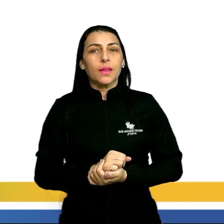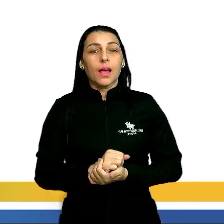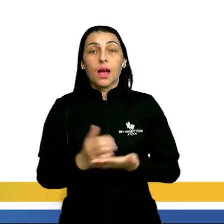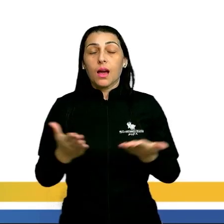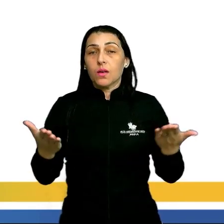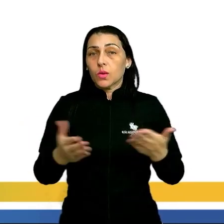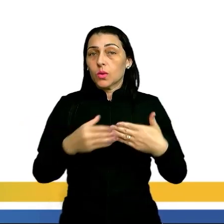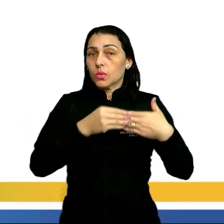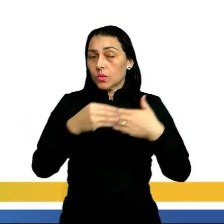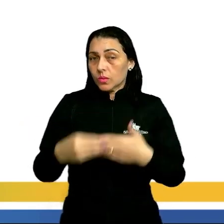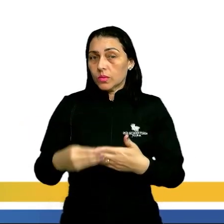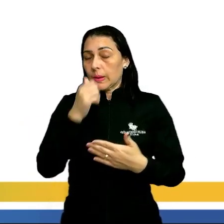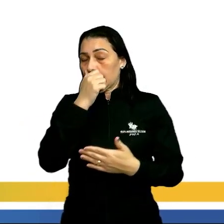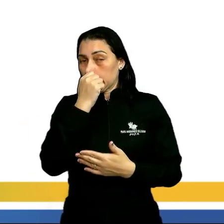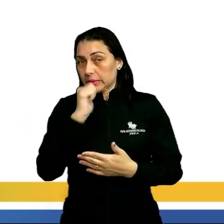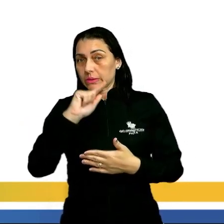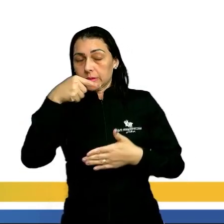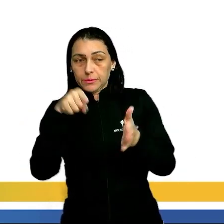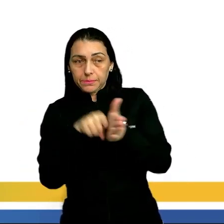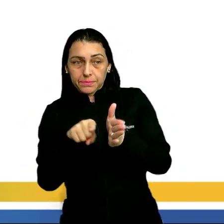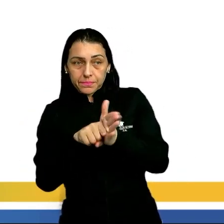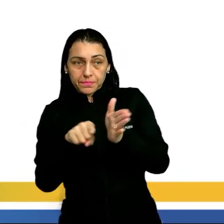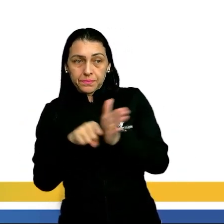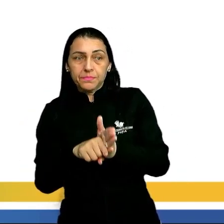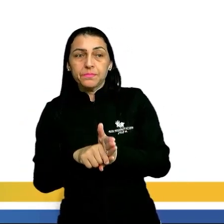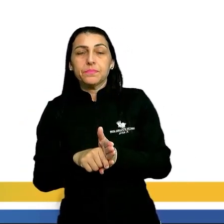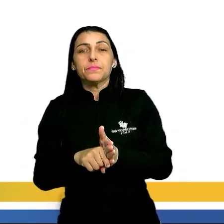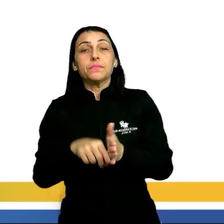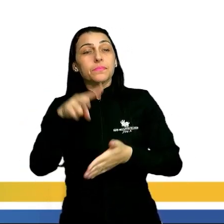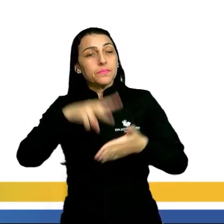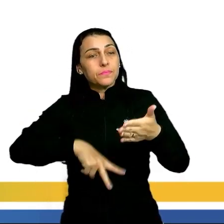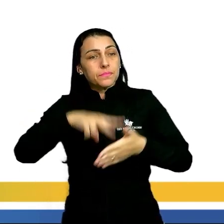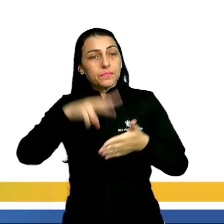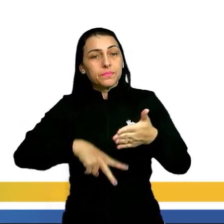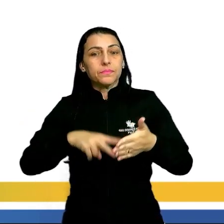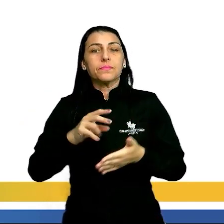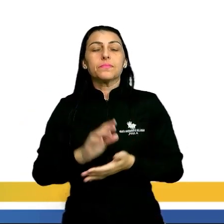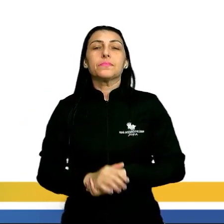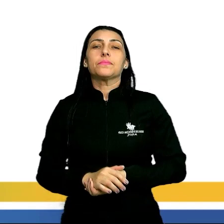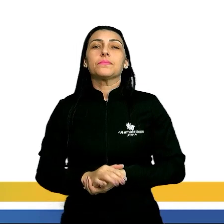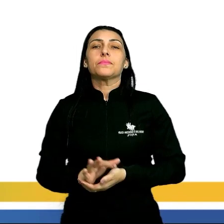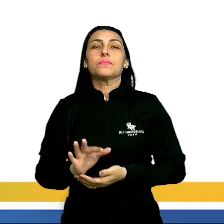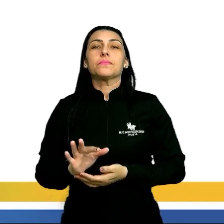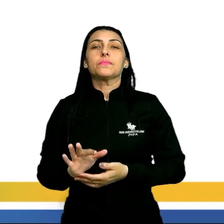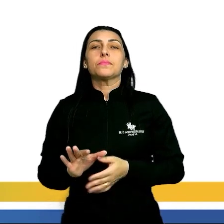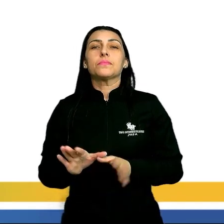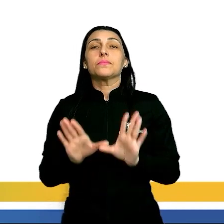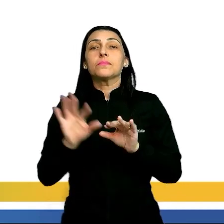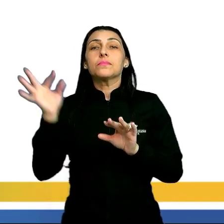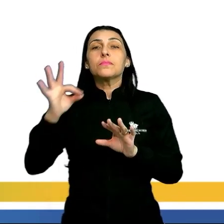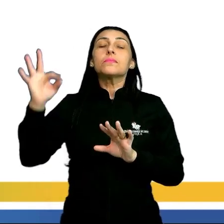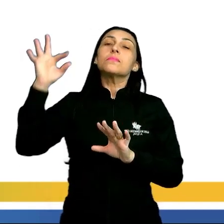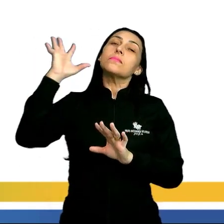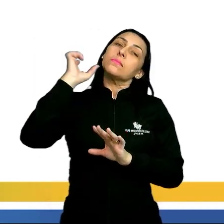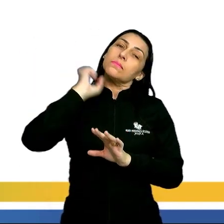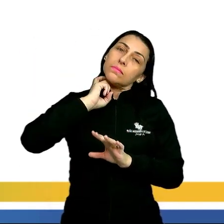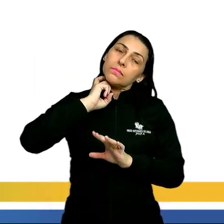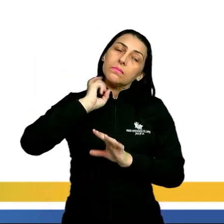Vamos lá, eu trouxe uma outra questão, e aí vamos fazer a leitura do poema. É intitulado